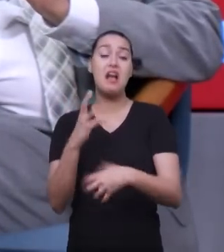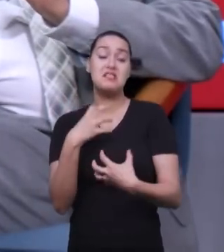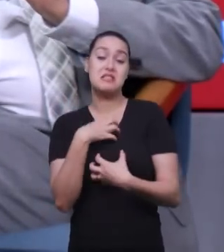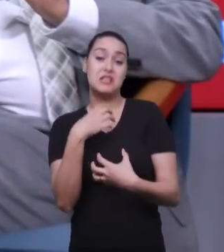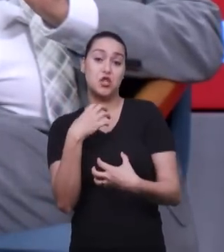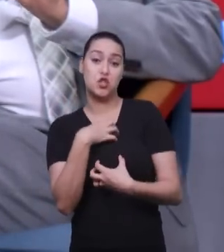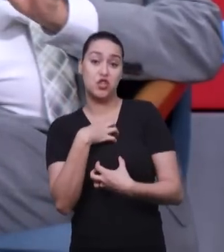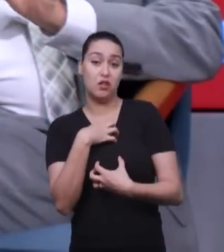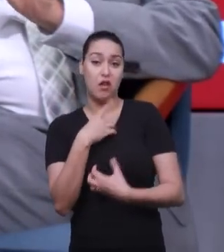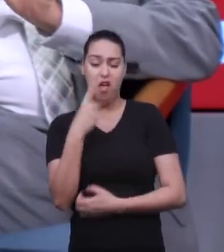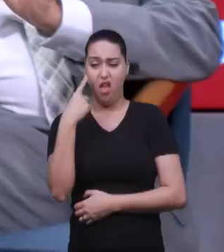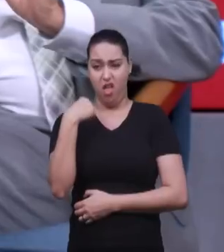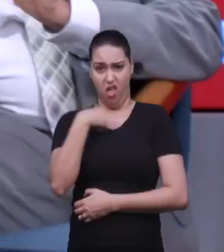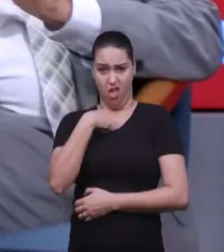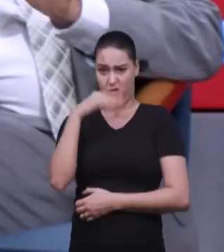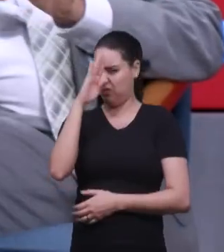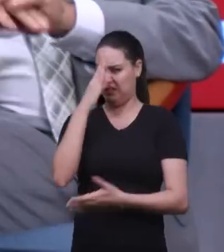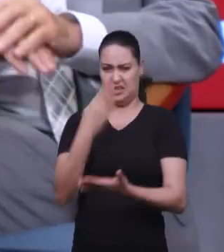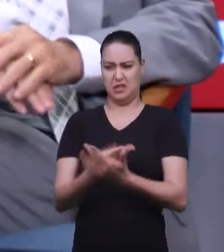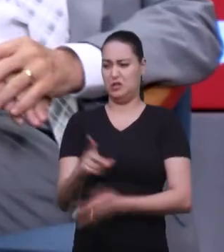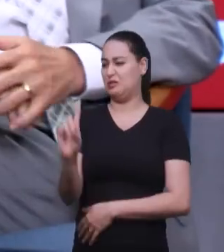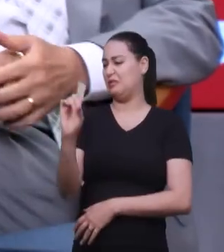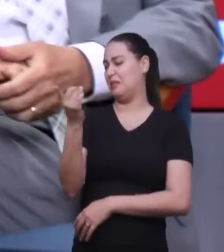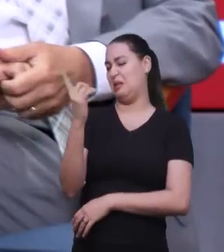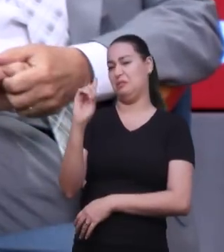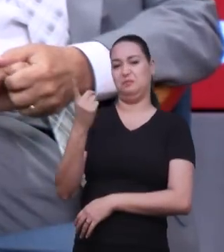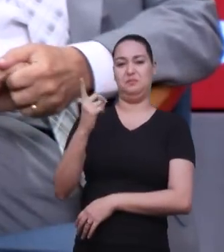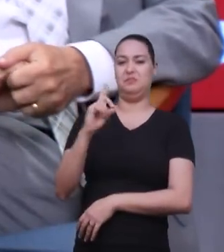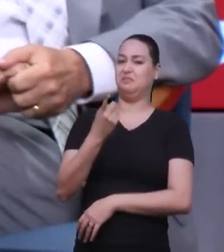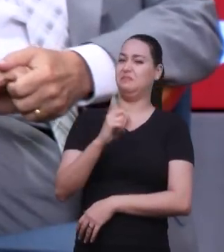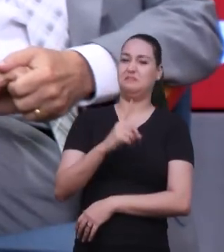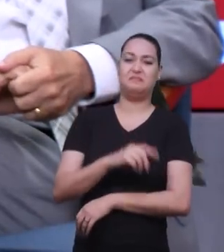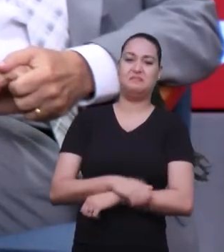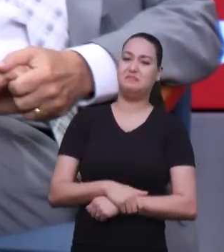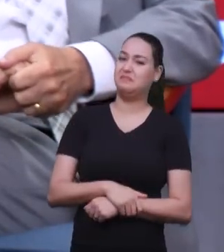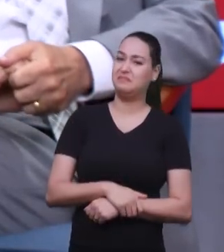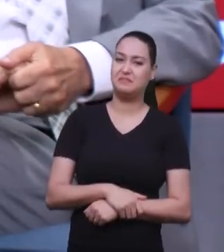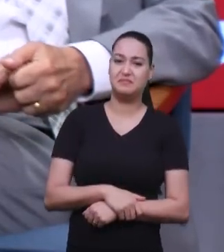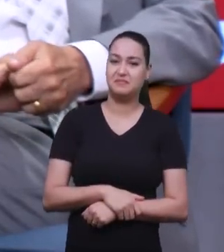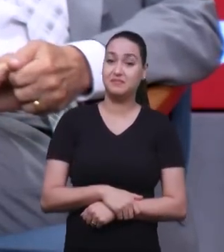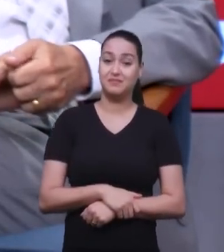mão e o lado, de forma nenhuma eu vou crer.